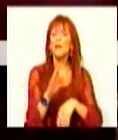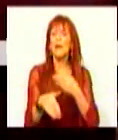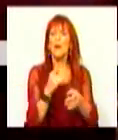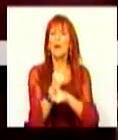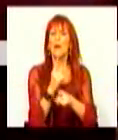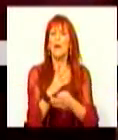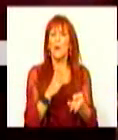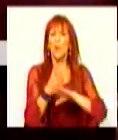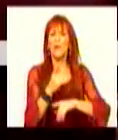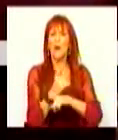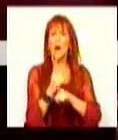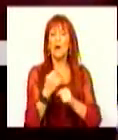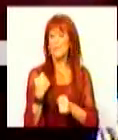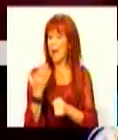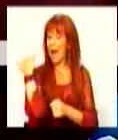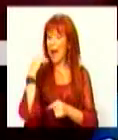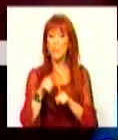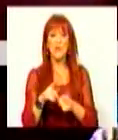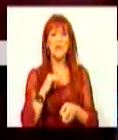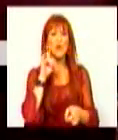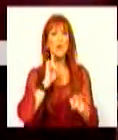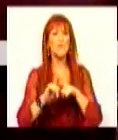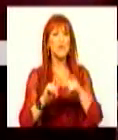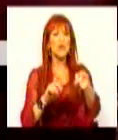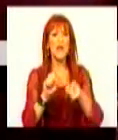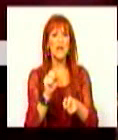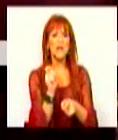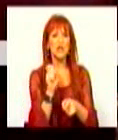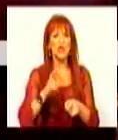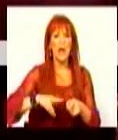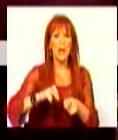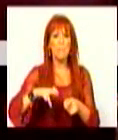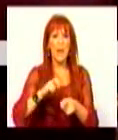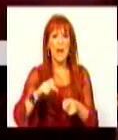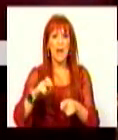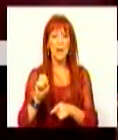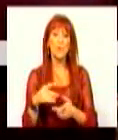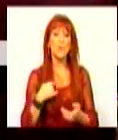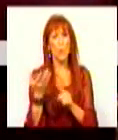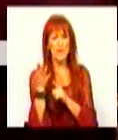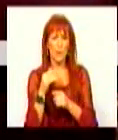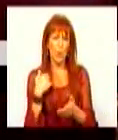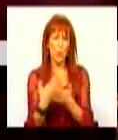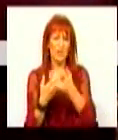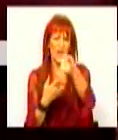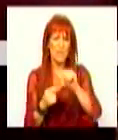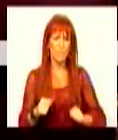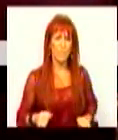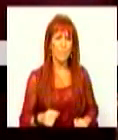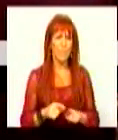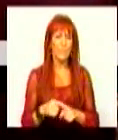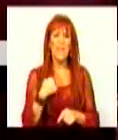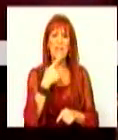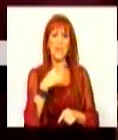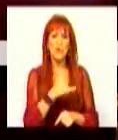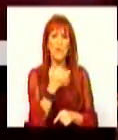continuando. Há pouco, salvo erro, a senhora deputada Germana de Sousa referiu, eu dou-lhe um exemplo, a senhora